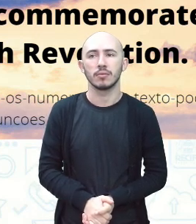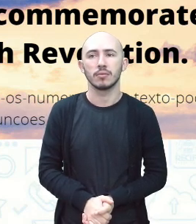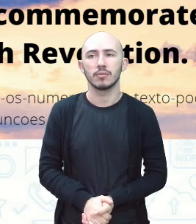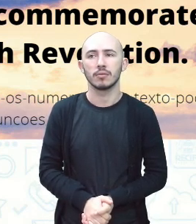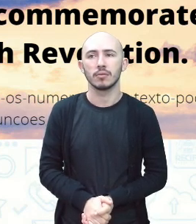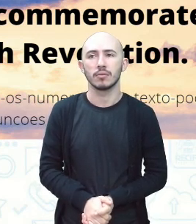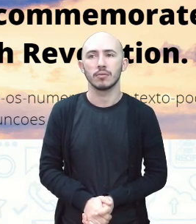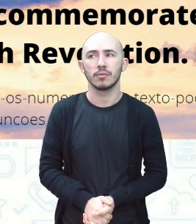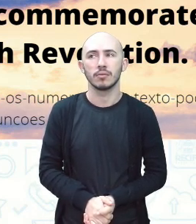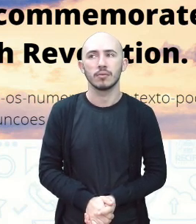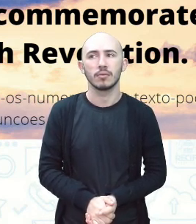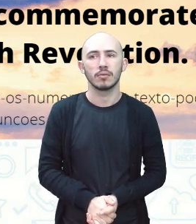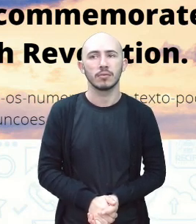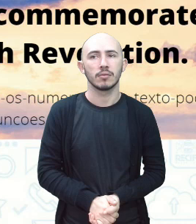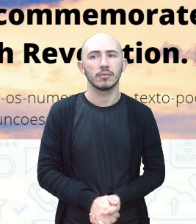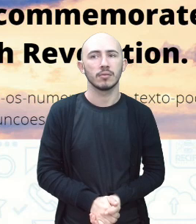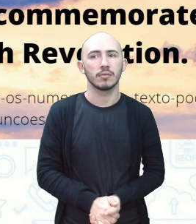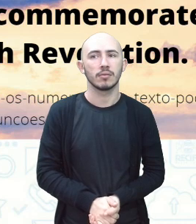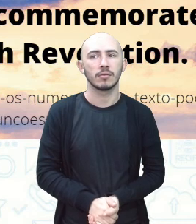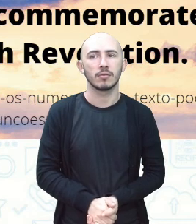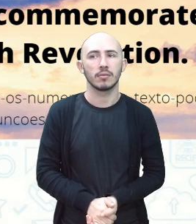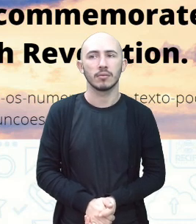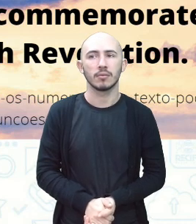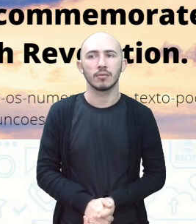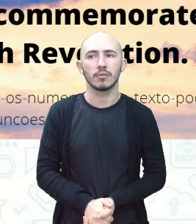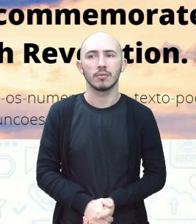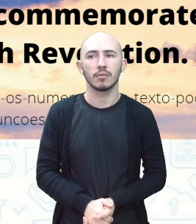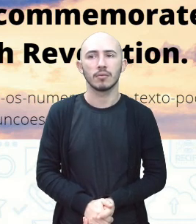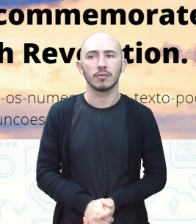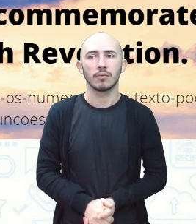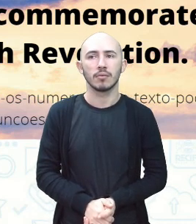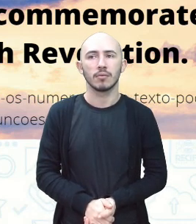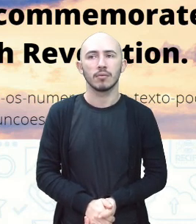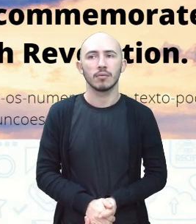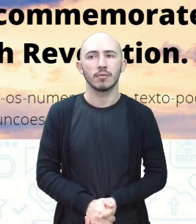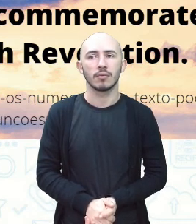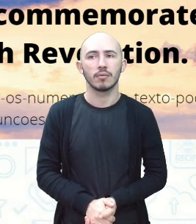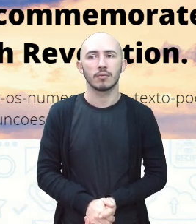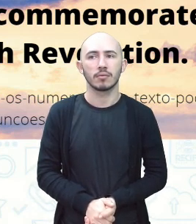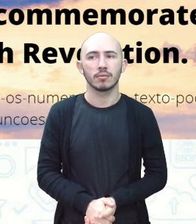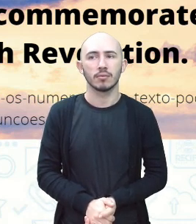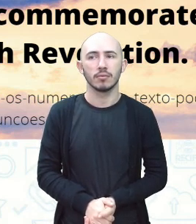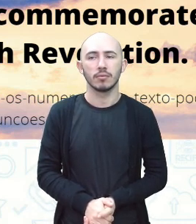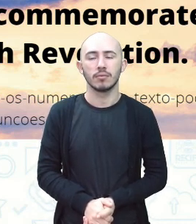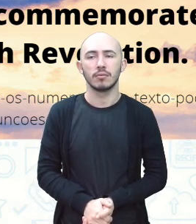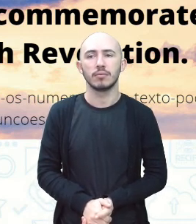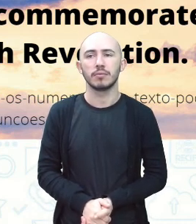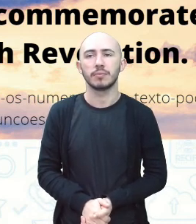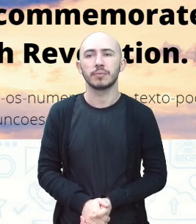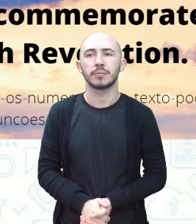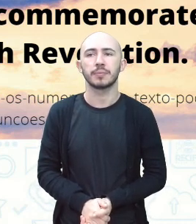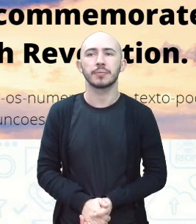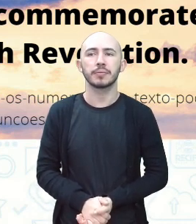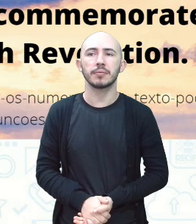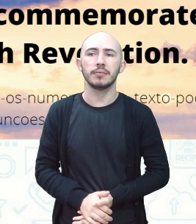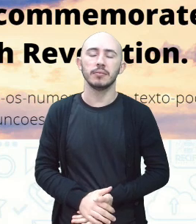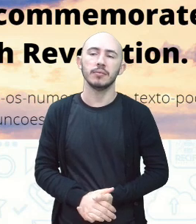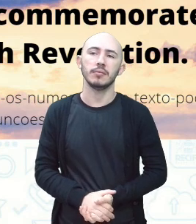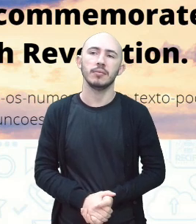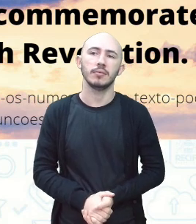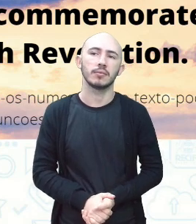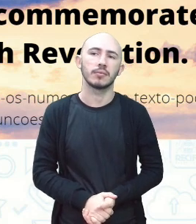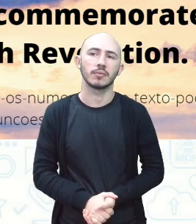7,000 tons, made up of 15,000 pieces of steel. To get to the top, you can use the elevator